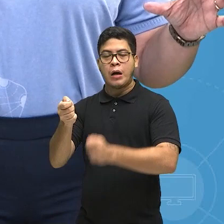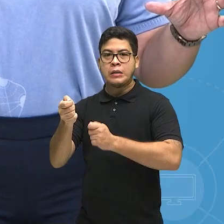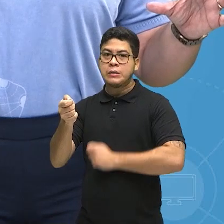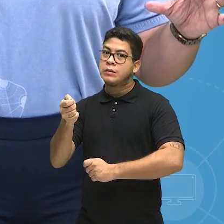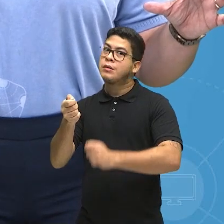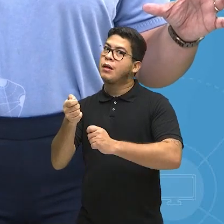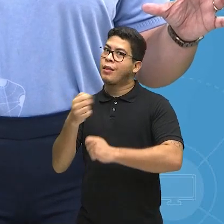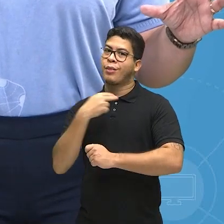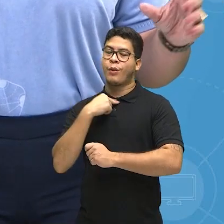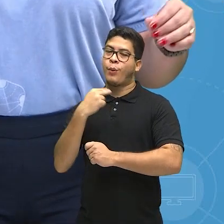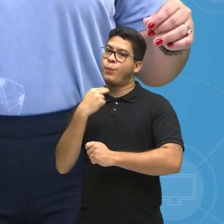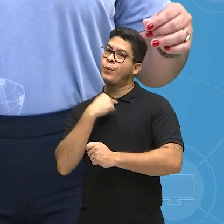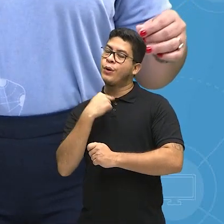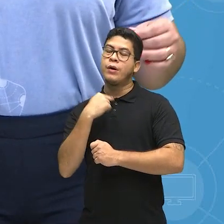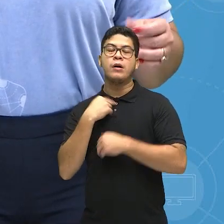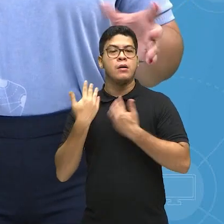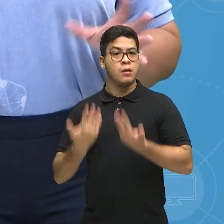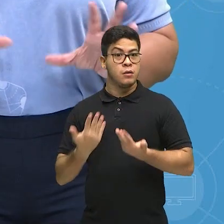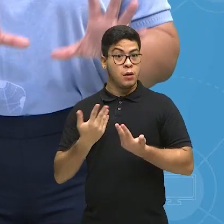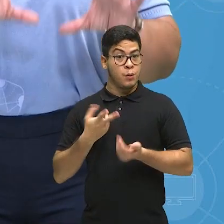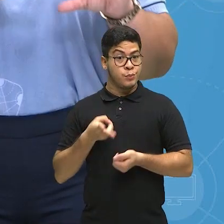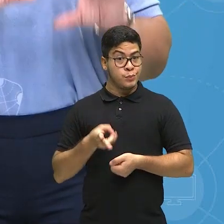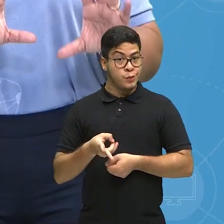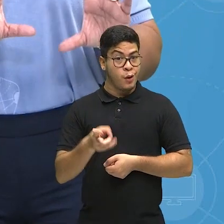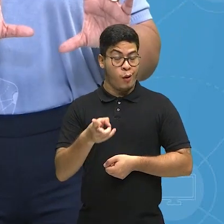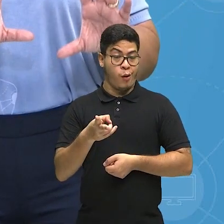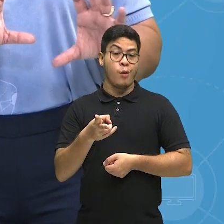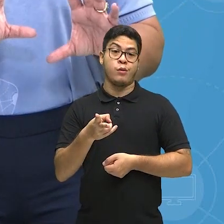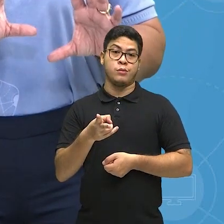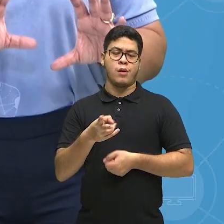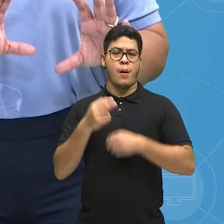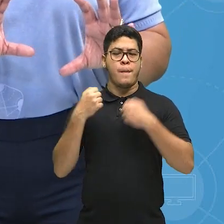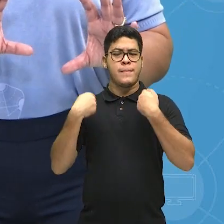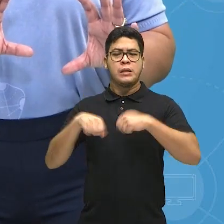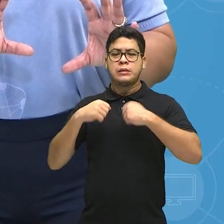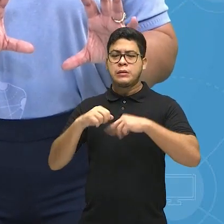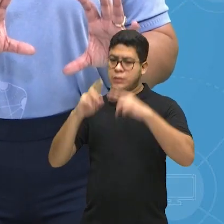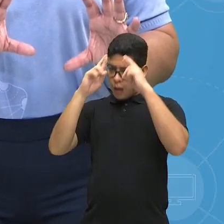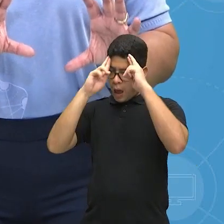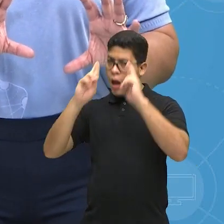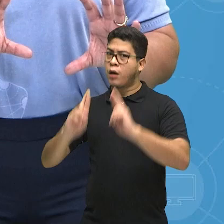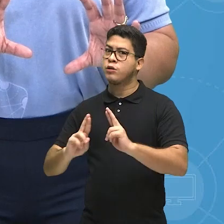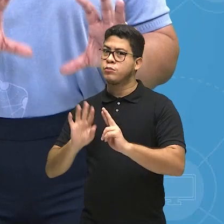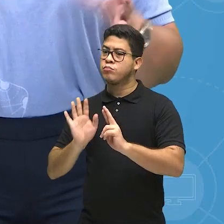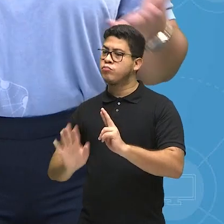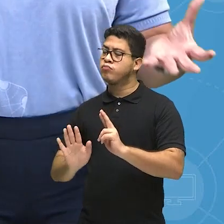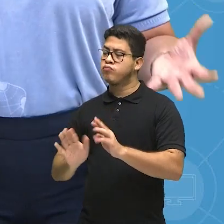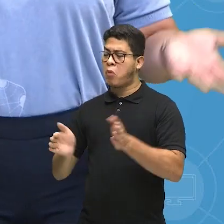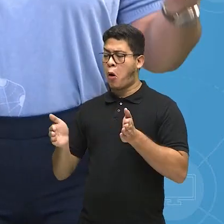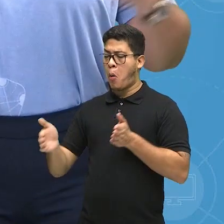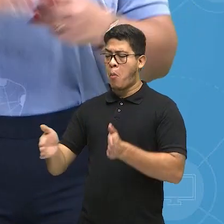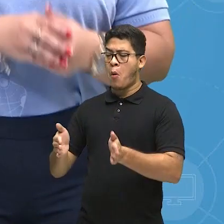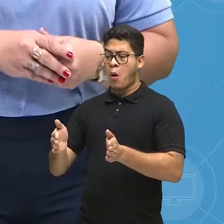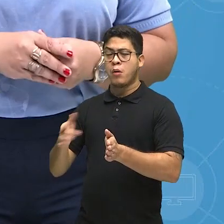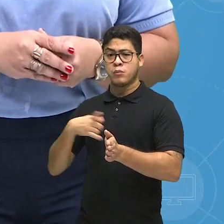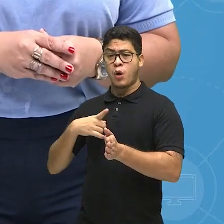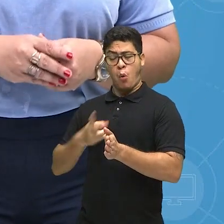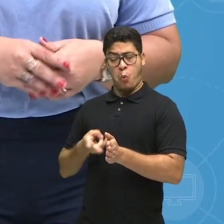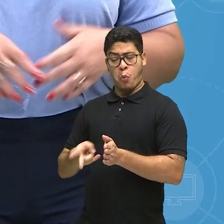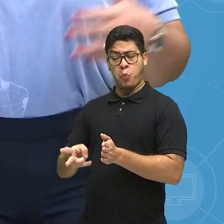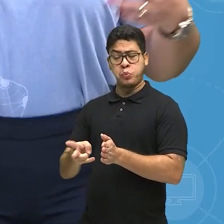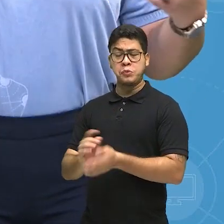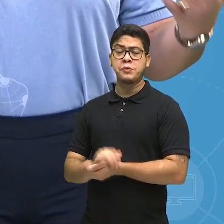proibida a pesca de peixes, porque a gente precisa respeitar esse momento de reprodução. Gente, se o peixe não